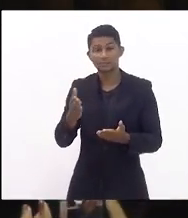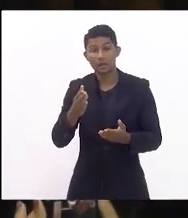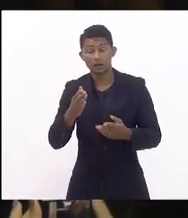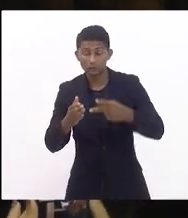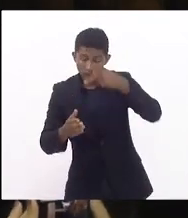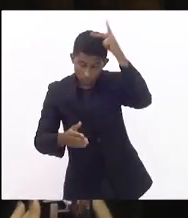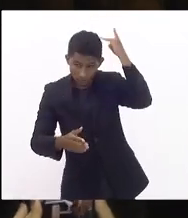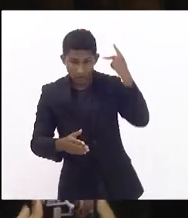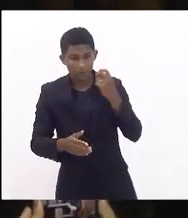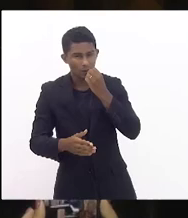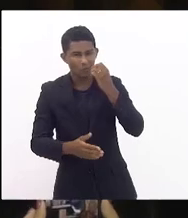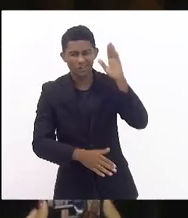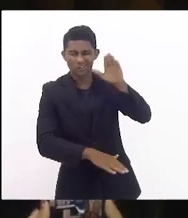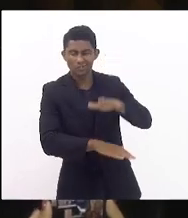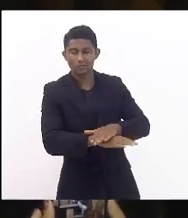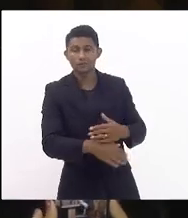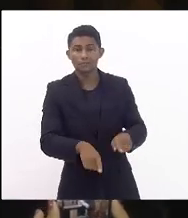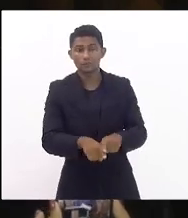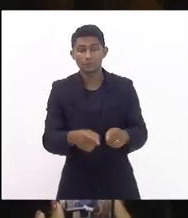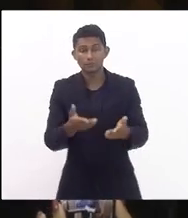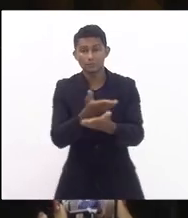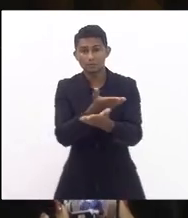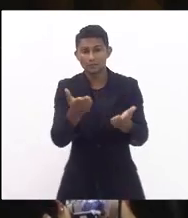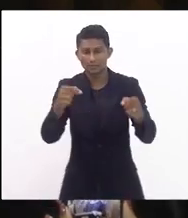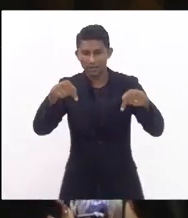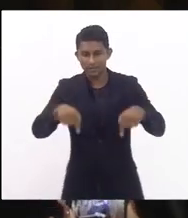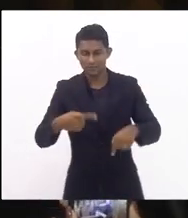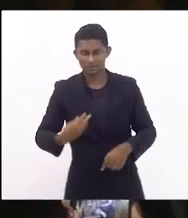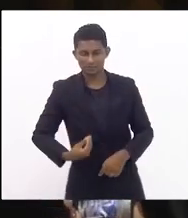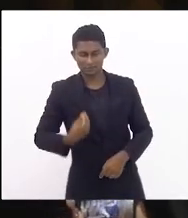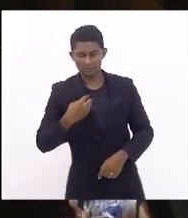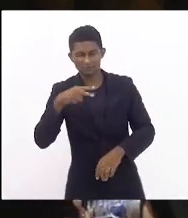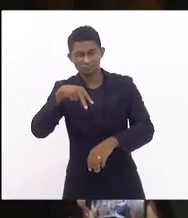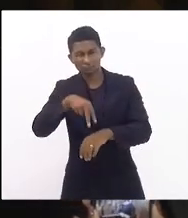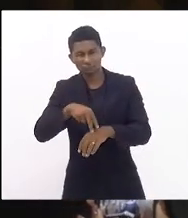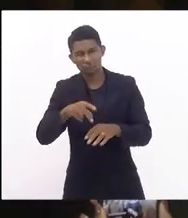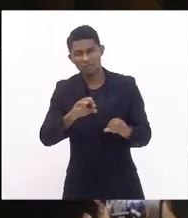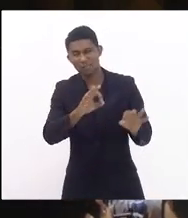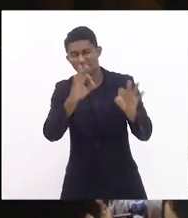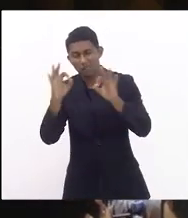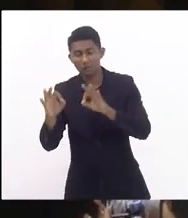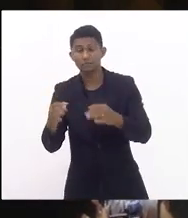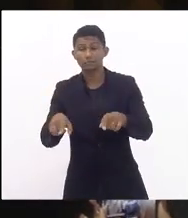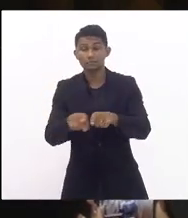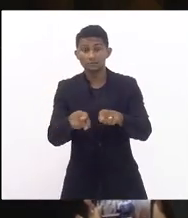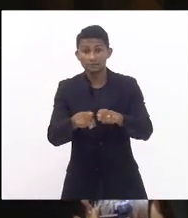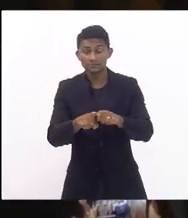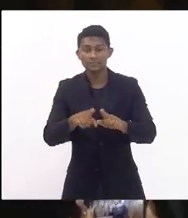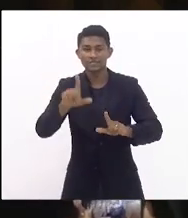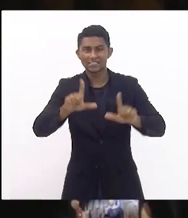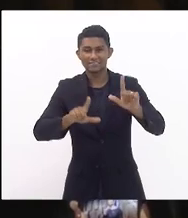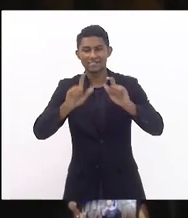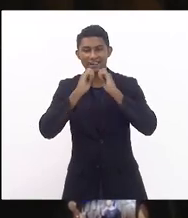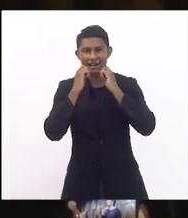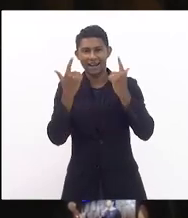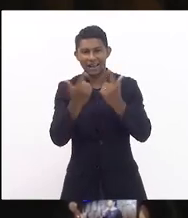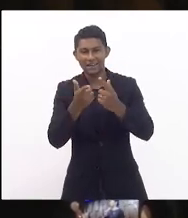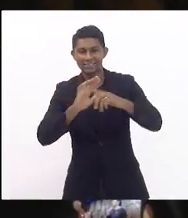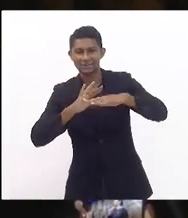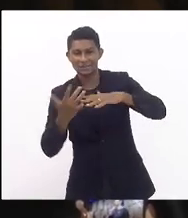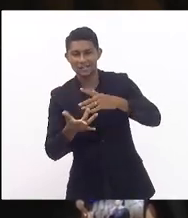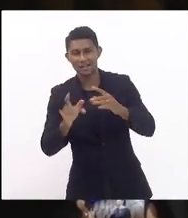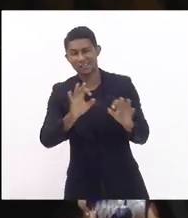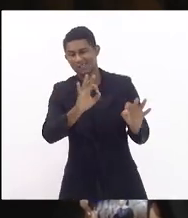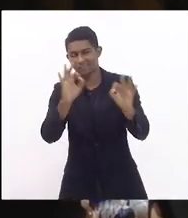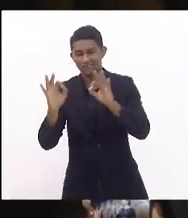Paulo. E todos que estão nos assistindo aqui no plenário, através da TV Alerge e também através das nossas redes sociais.